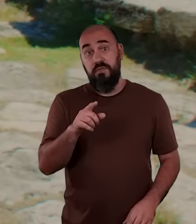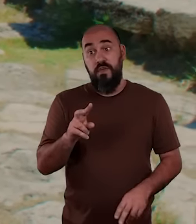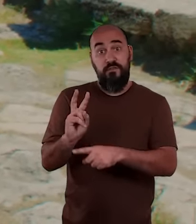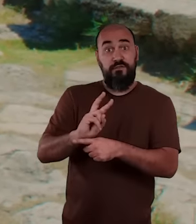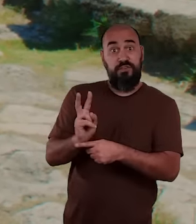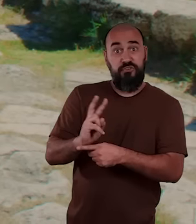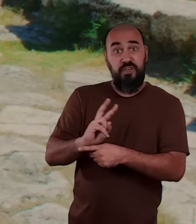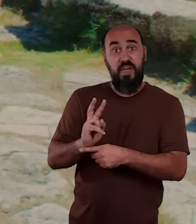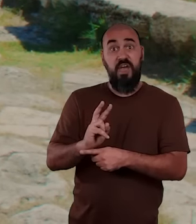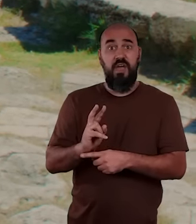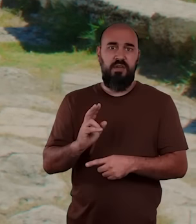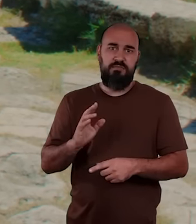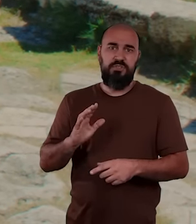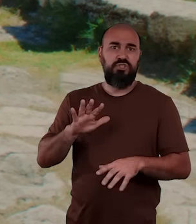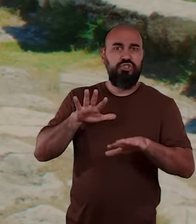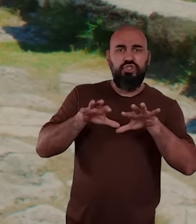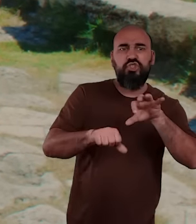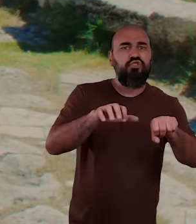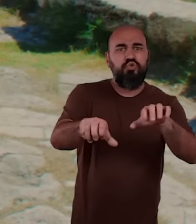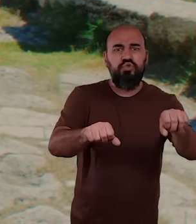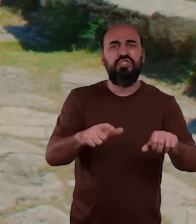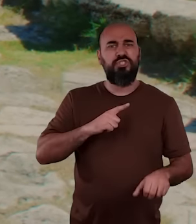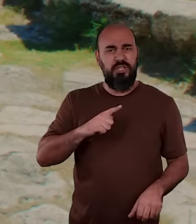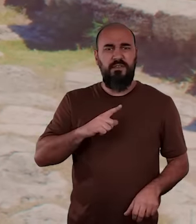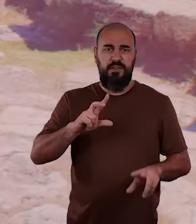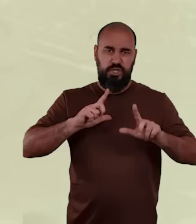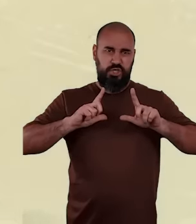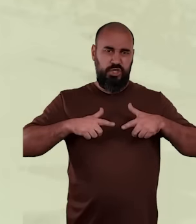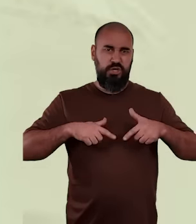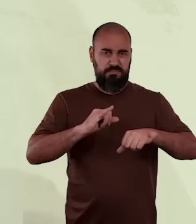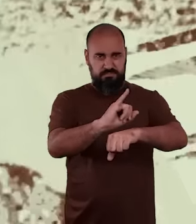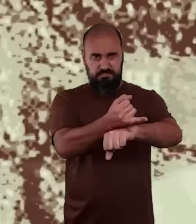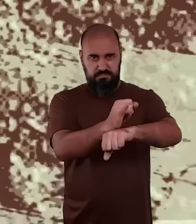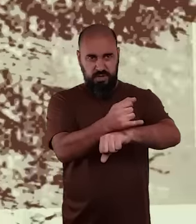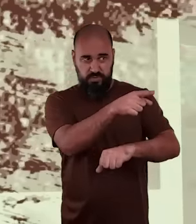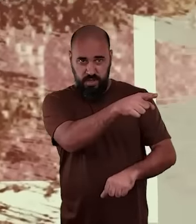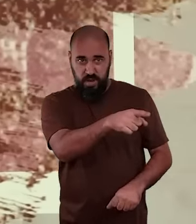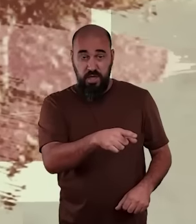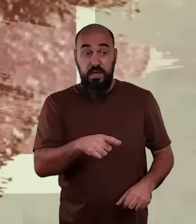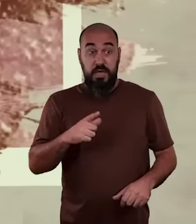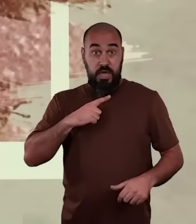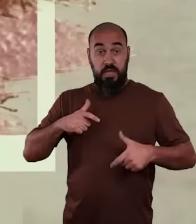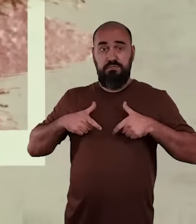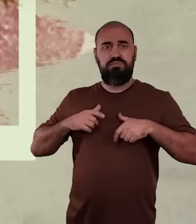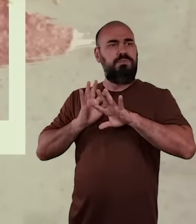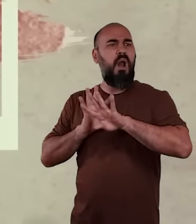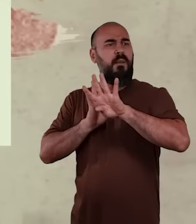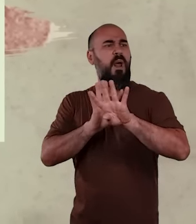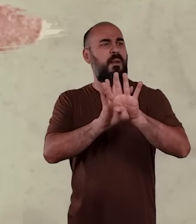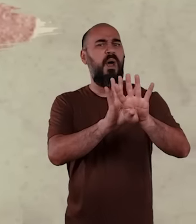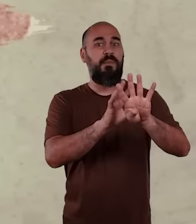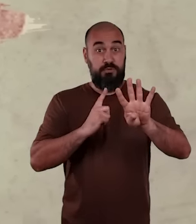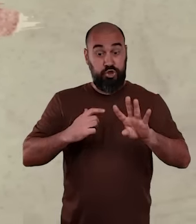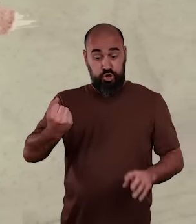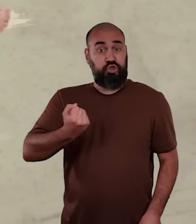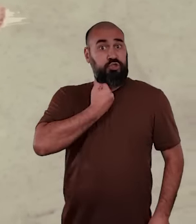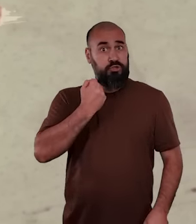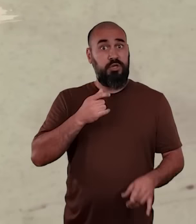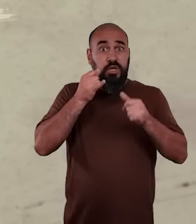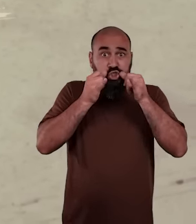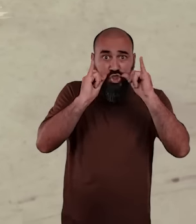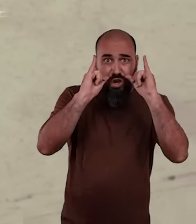mas destruí-la no ano 70, tinha como seu mascote um javali. Isso me chama bastante atenção. Era um javali e